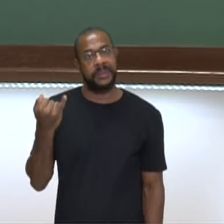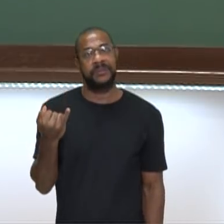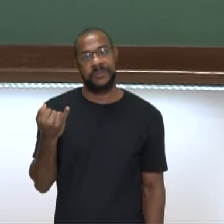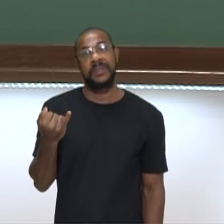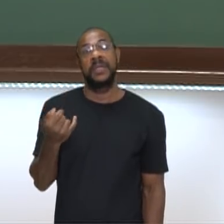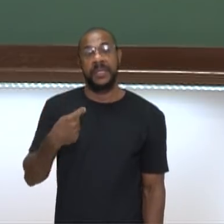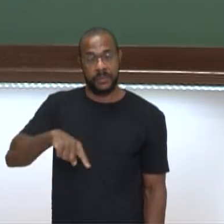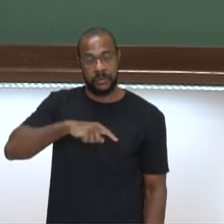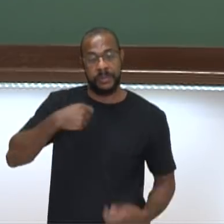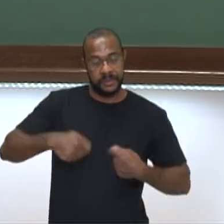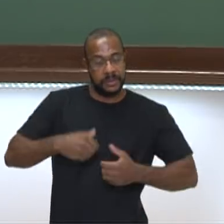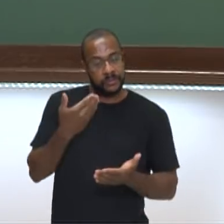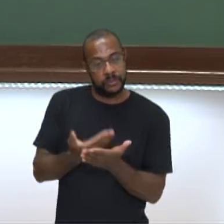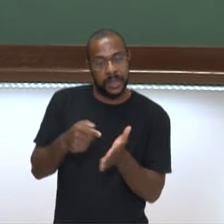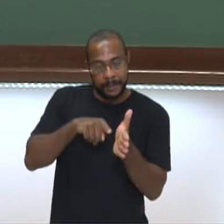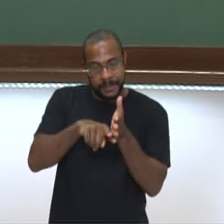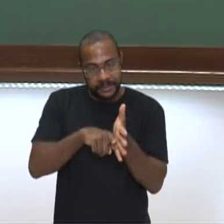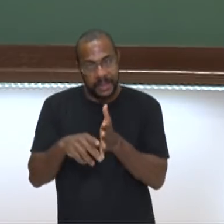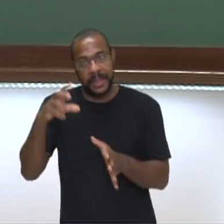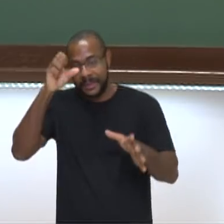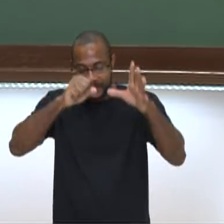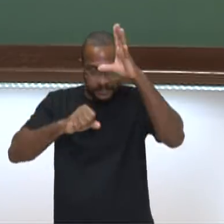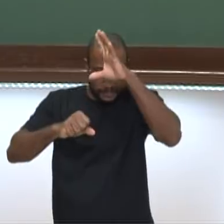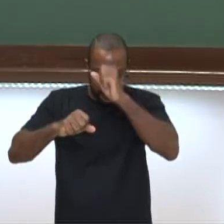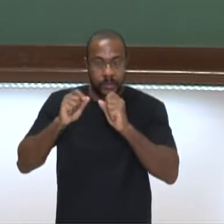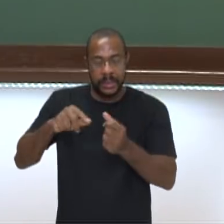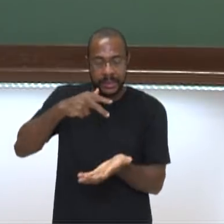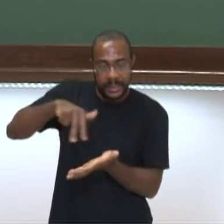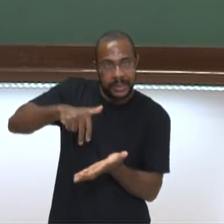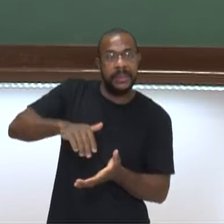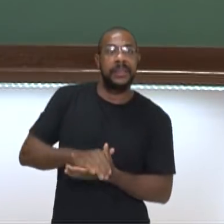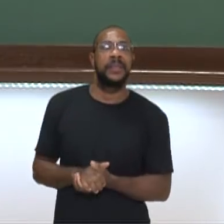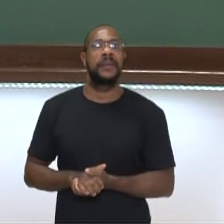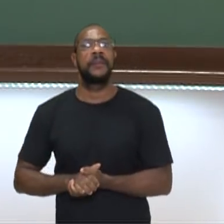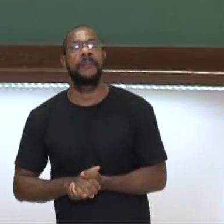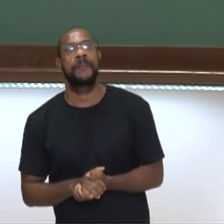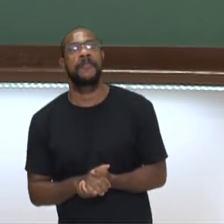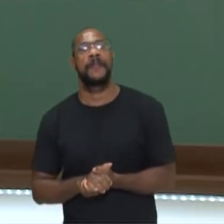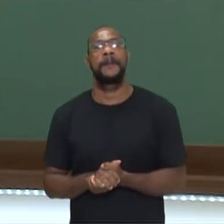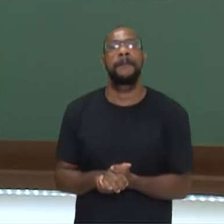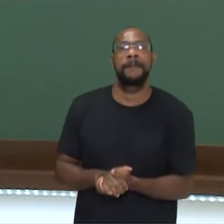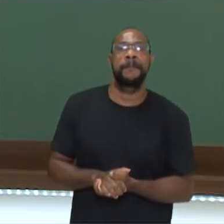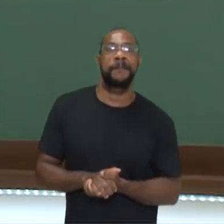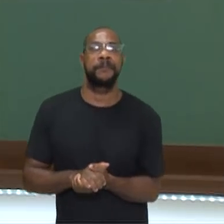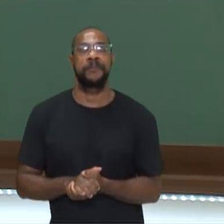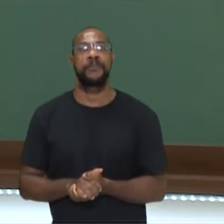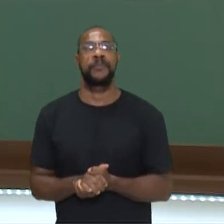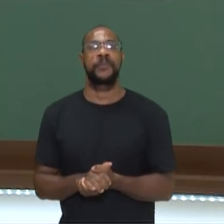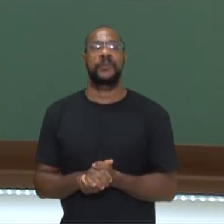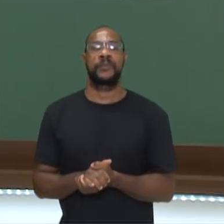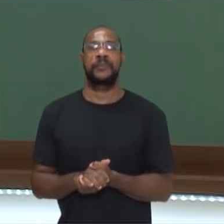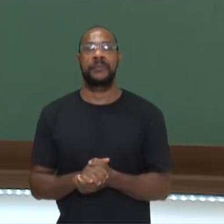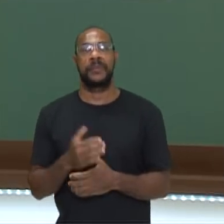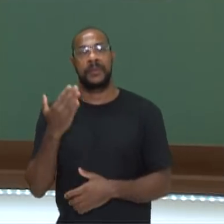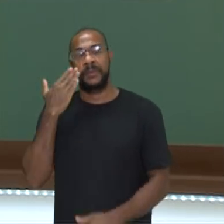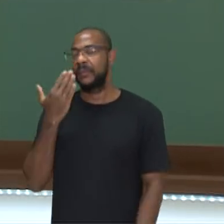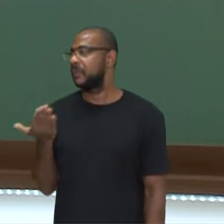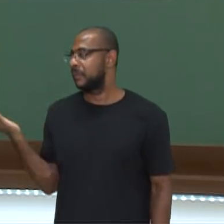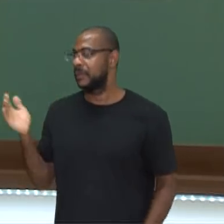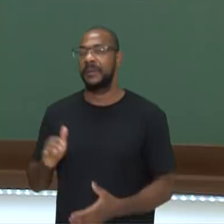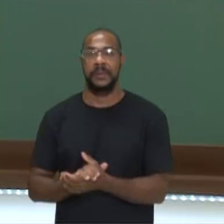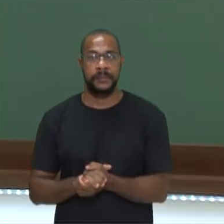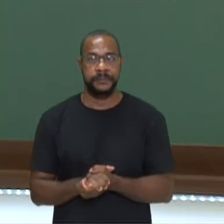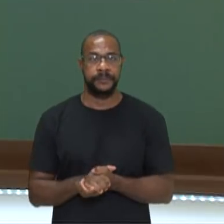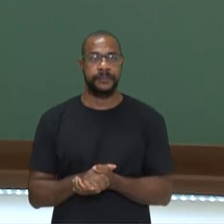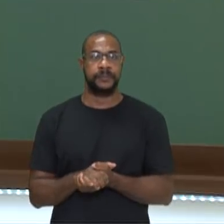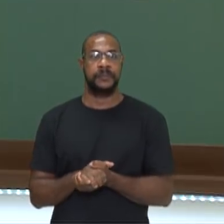a dança, sobre esses elementos que compõem a dança. E para finalizar, vamos só relembrar o que nós